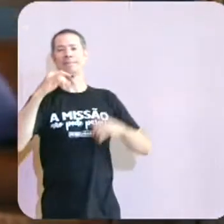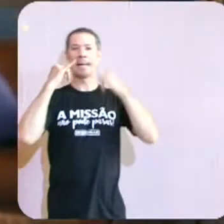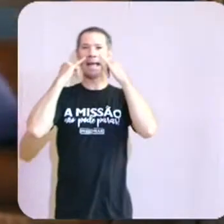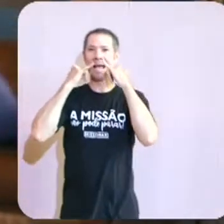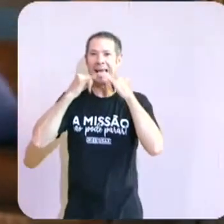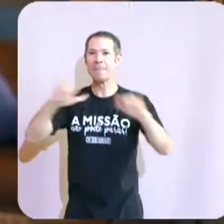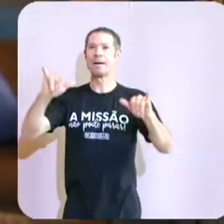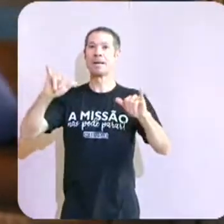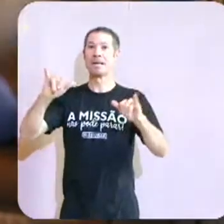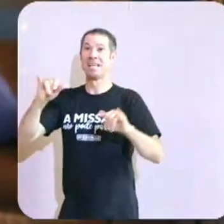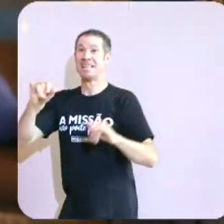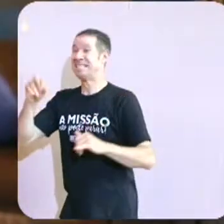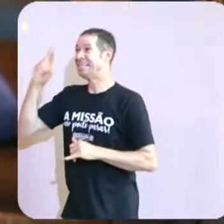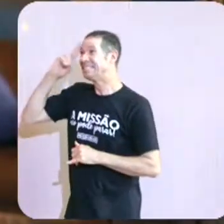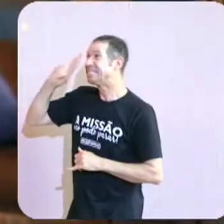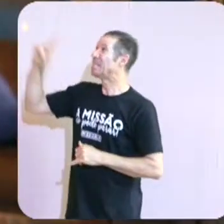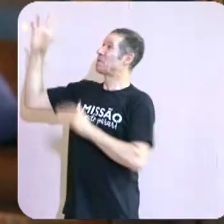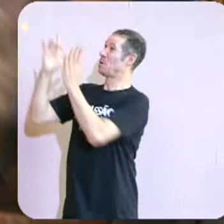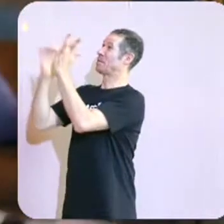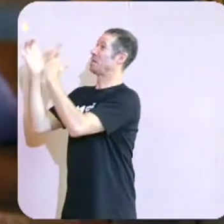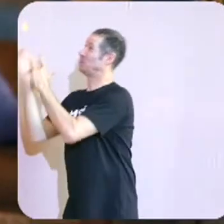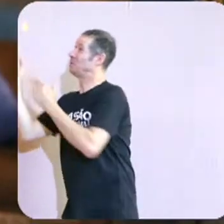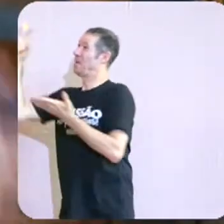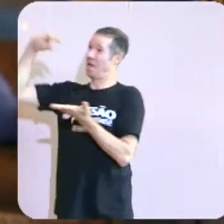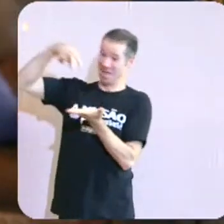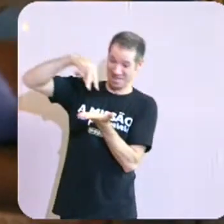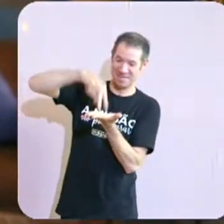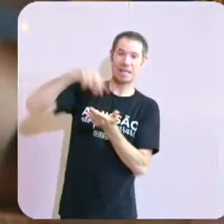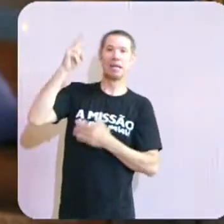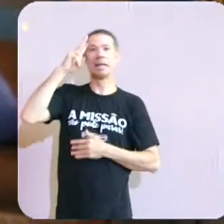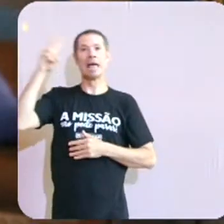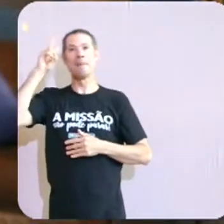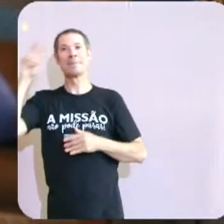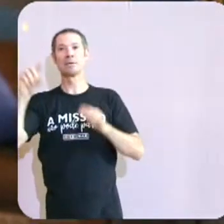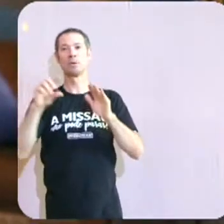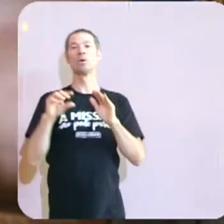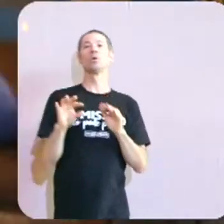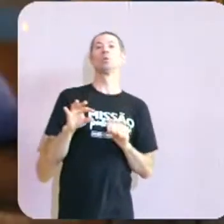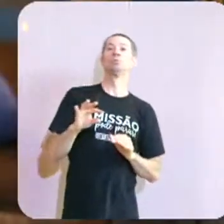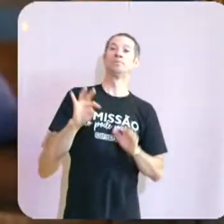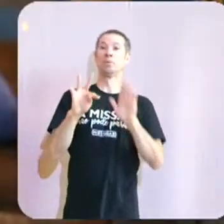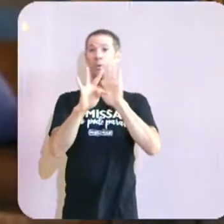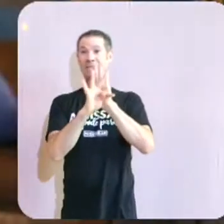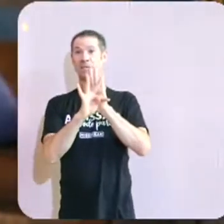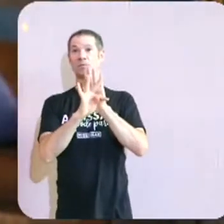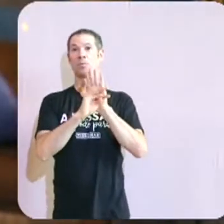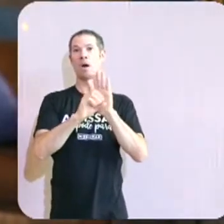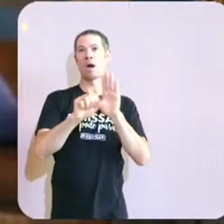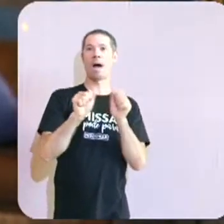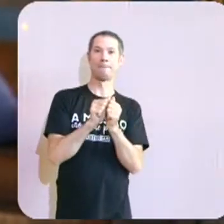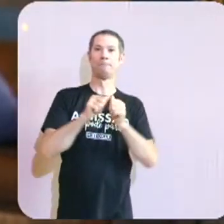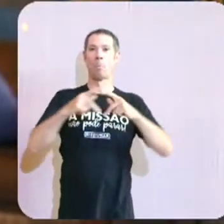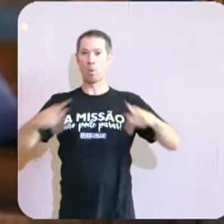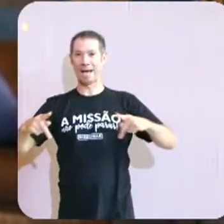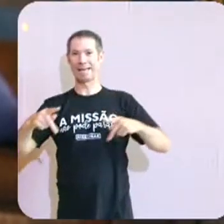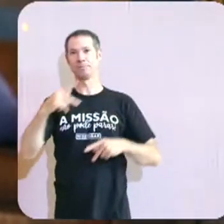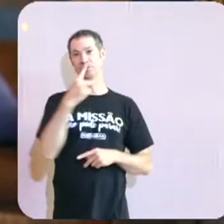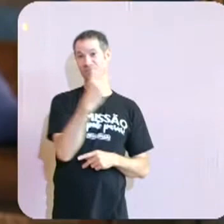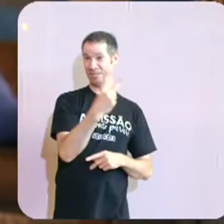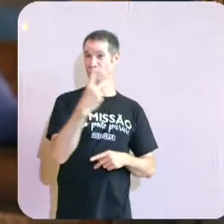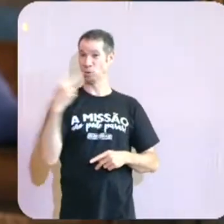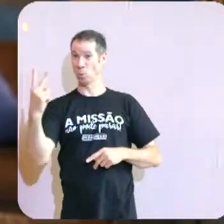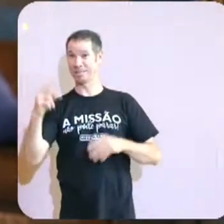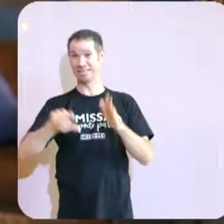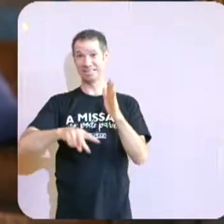clamarmos Maranata, vem Jesus, nos lembrando do texto de Apocalipse 22 ou de 2 Coríntios 16, que